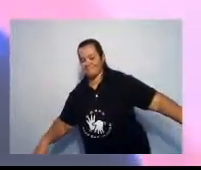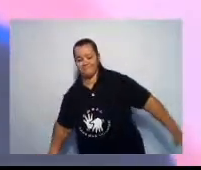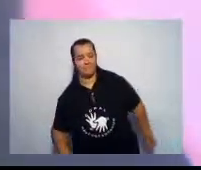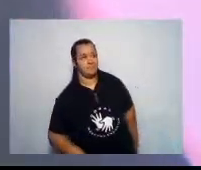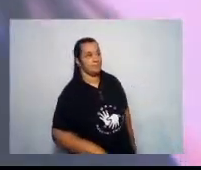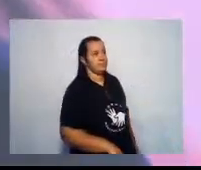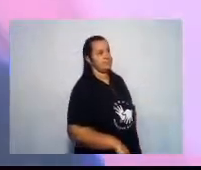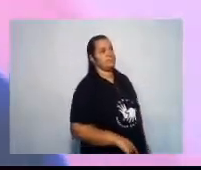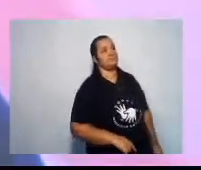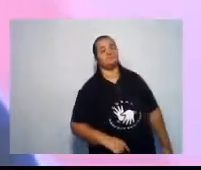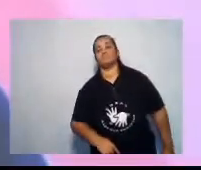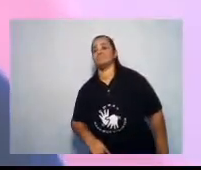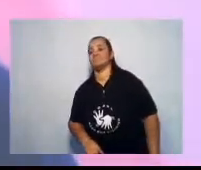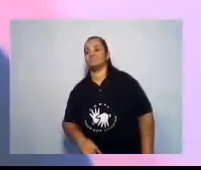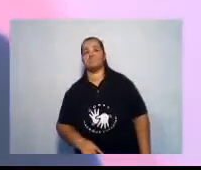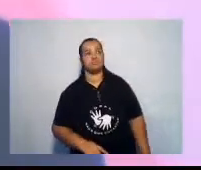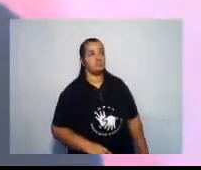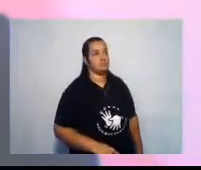beijos,